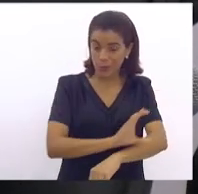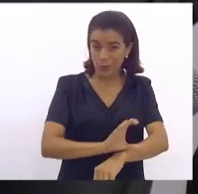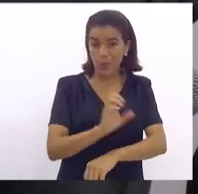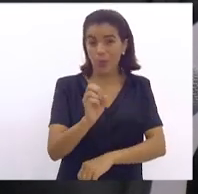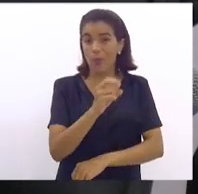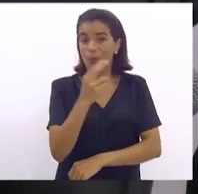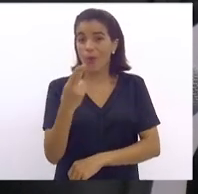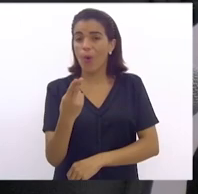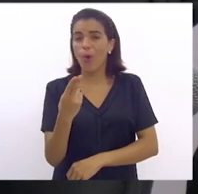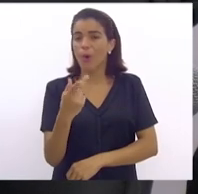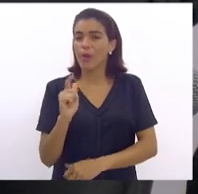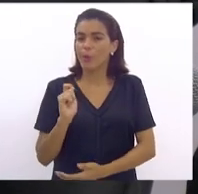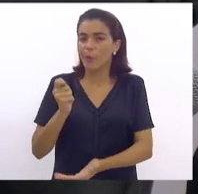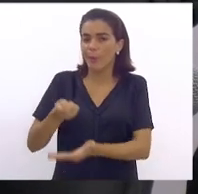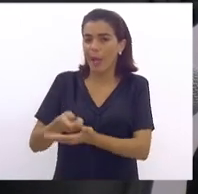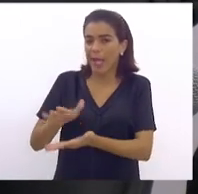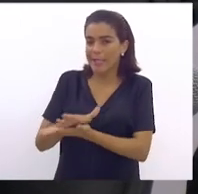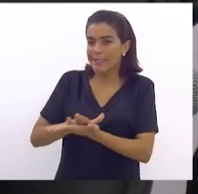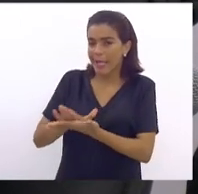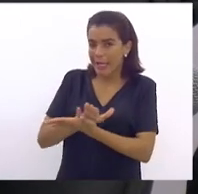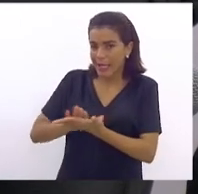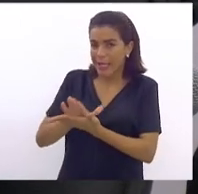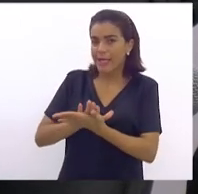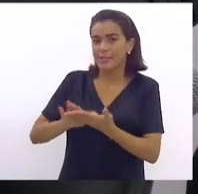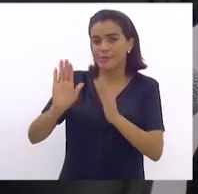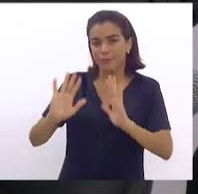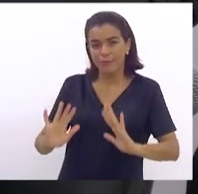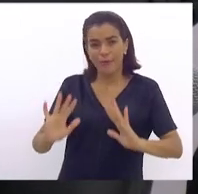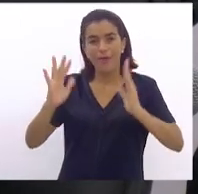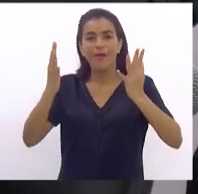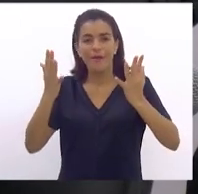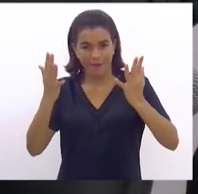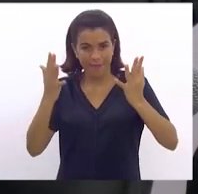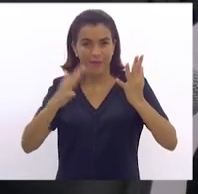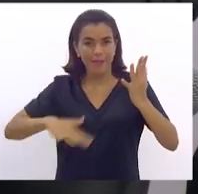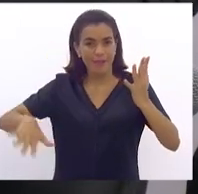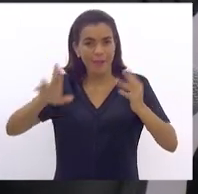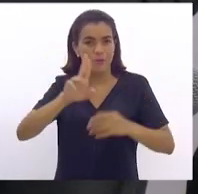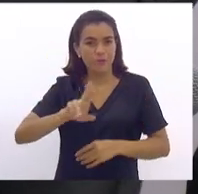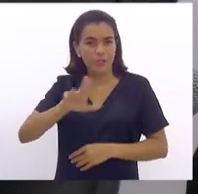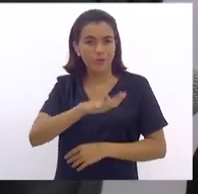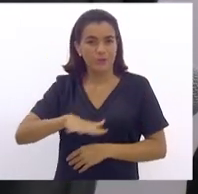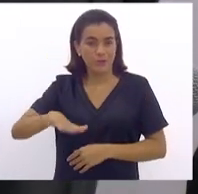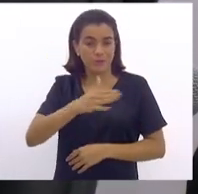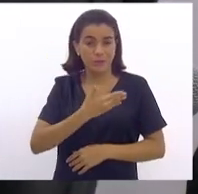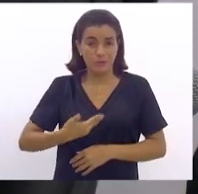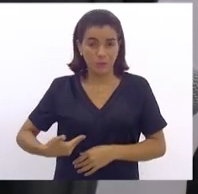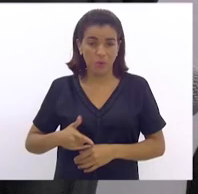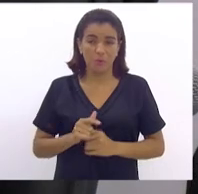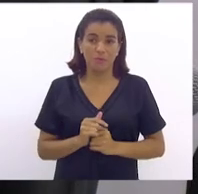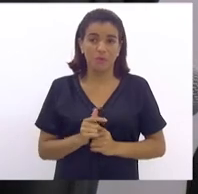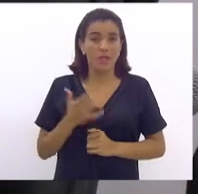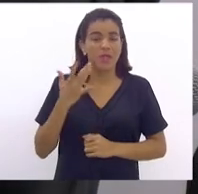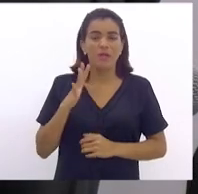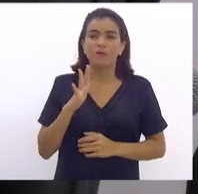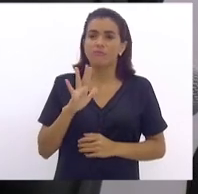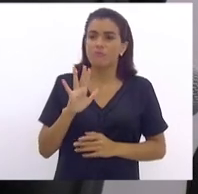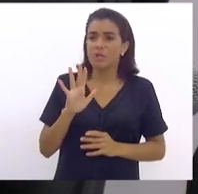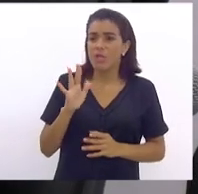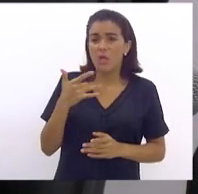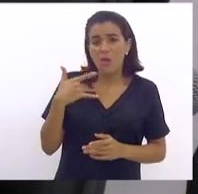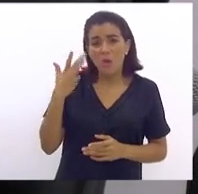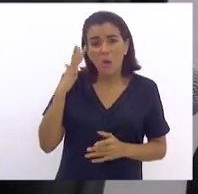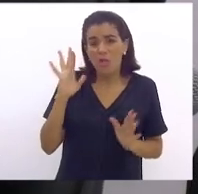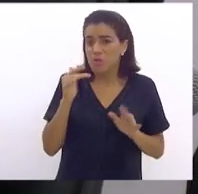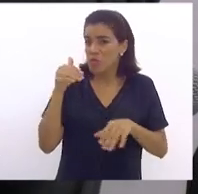não fizer nenhum tipo de pagamento na utilização do espaço público. Então, eu só queria botar essa discussão. Não estou chegando a apresentar